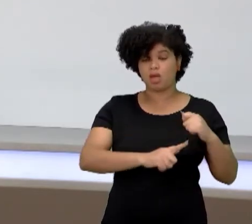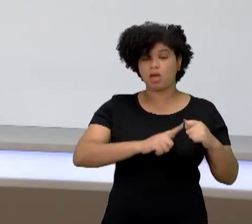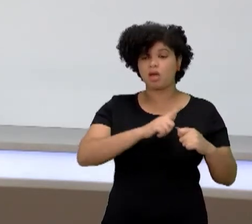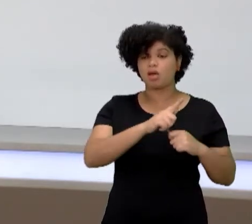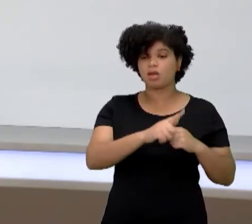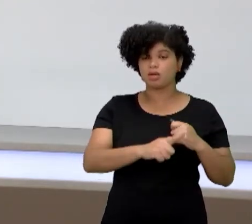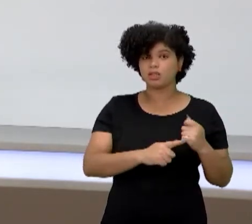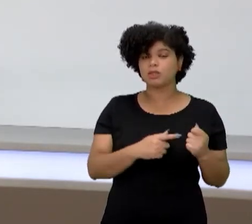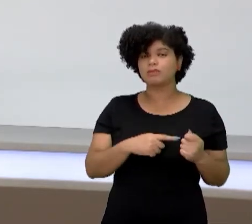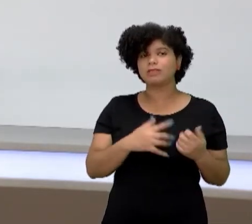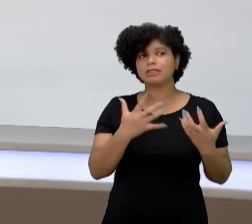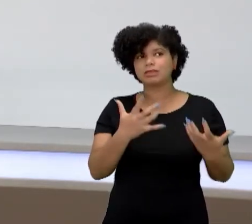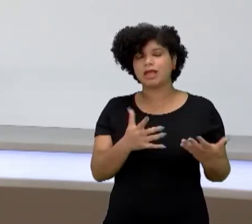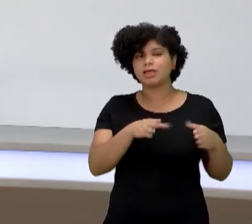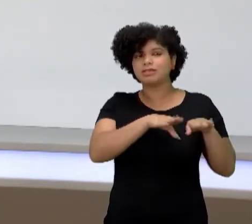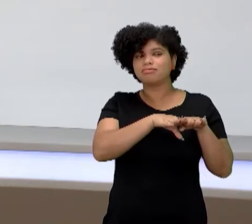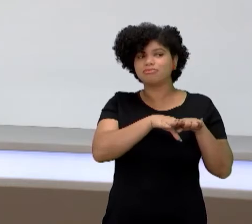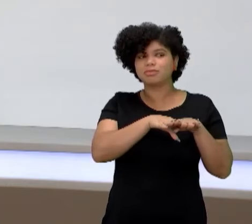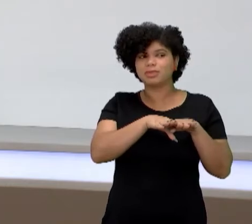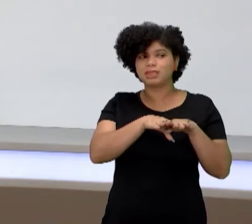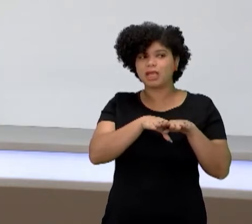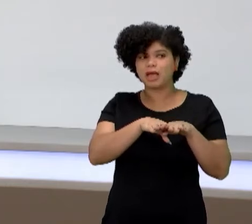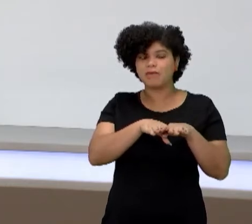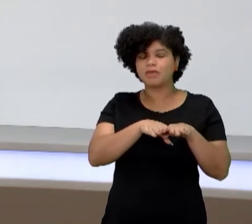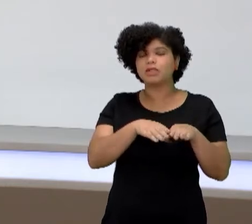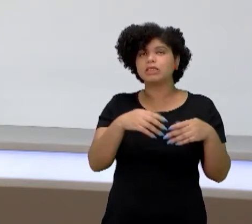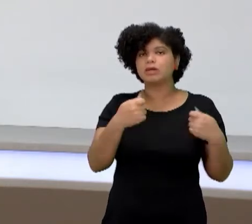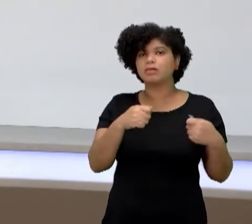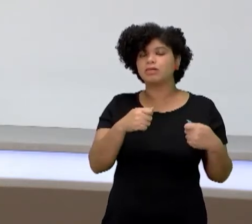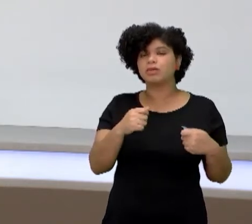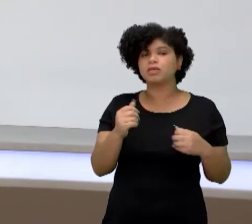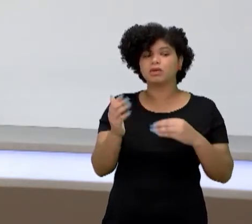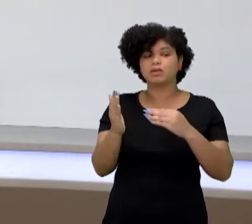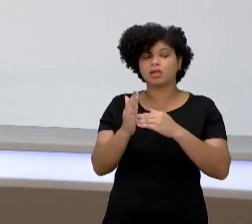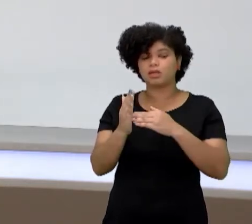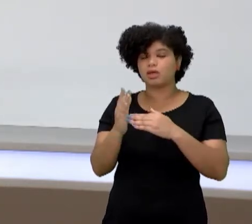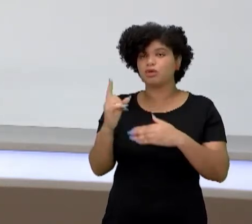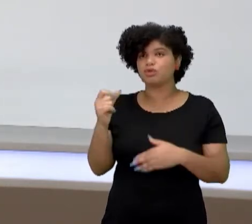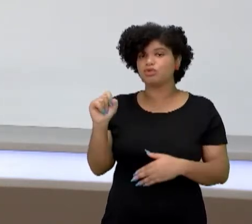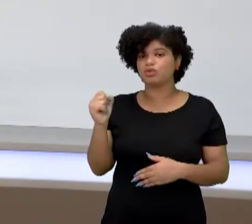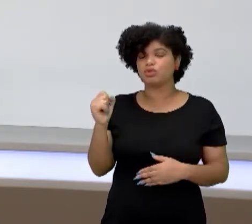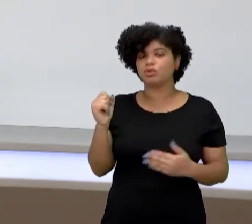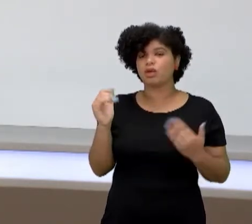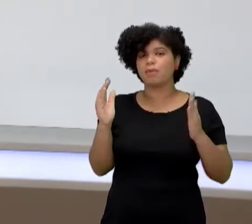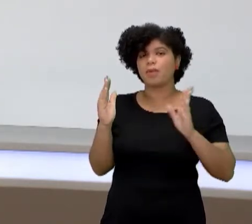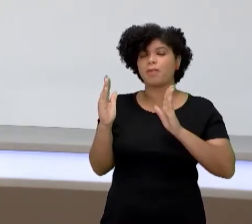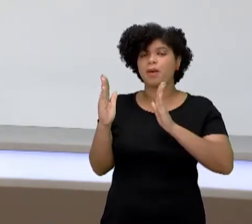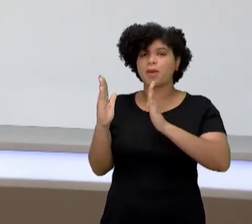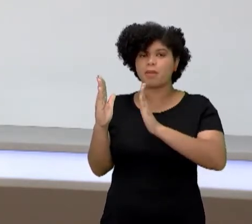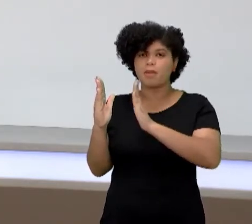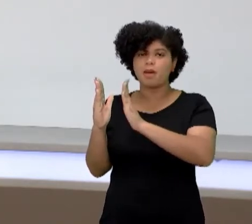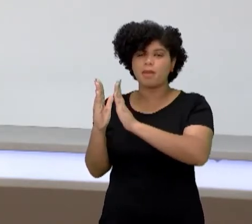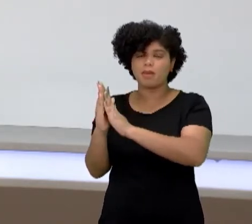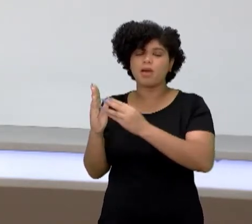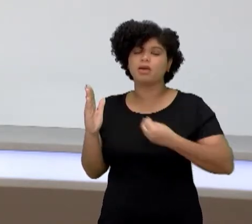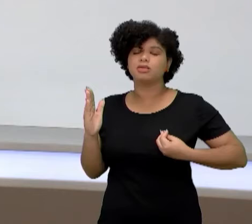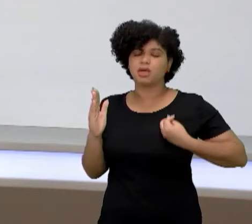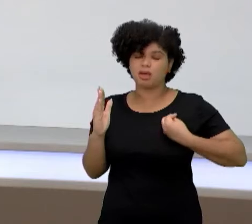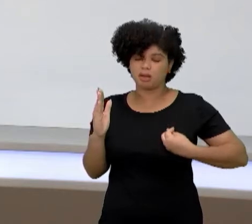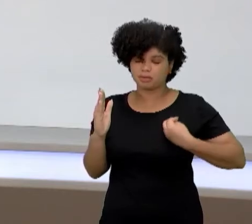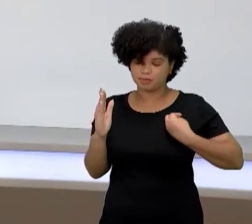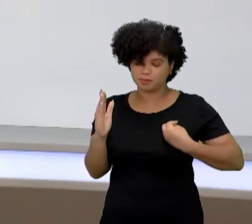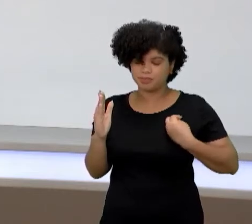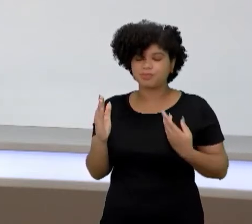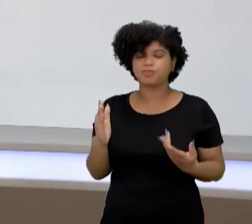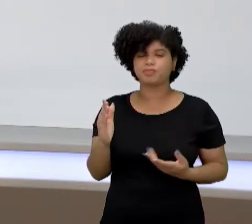a estabilidade. Então, quanto mais perto tiver do 18, mais eletronegativo ele tem, né? Mais elétrons